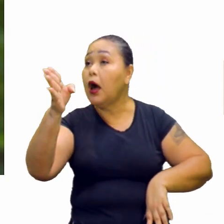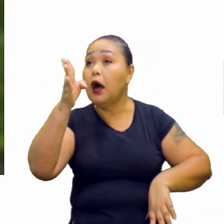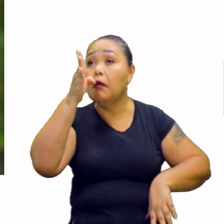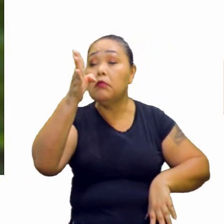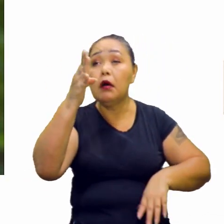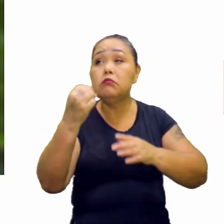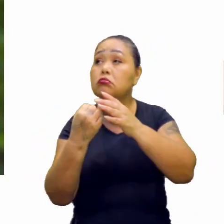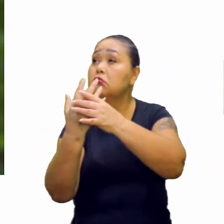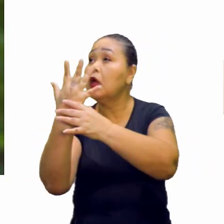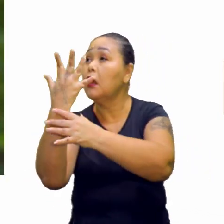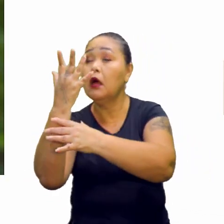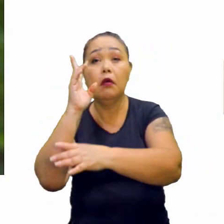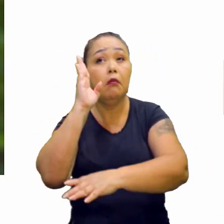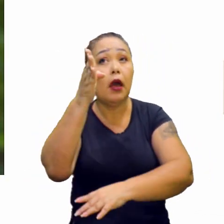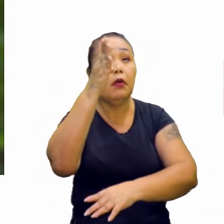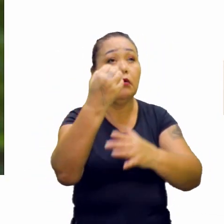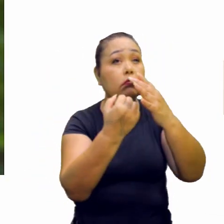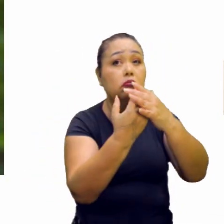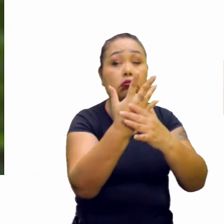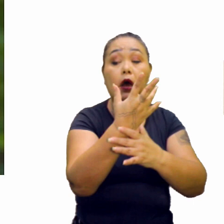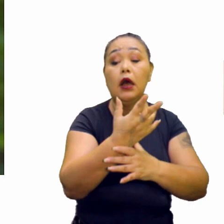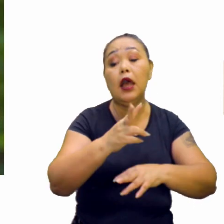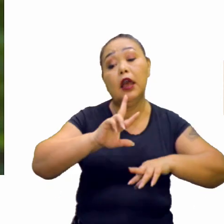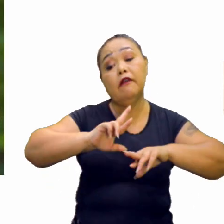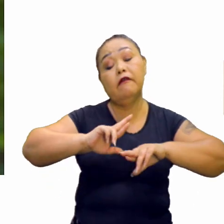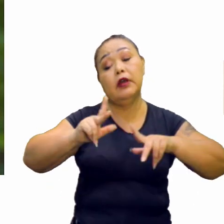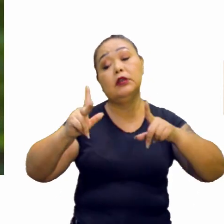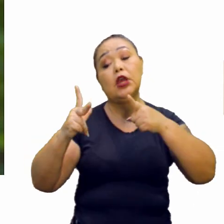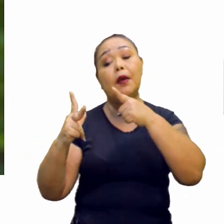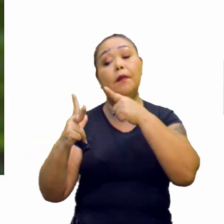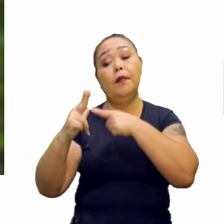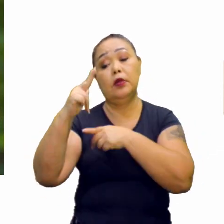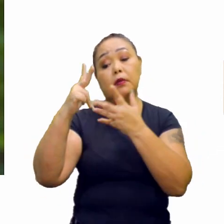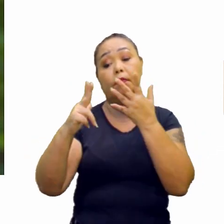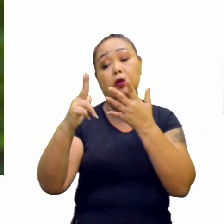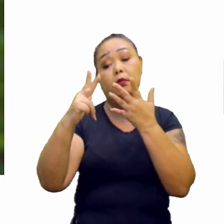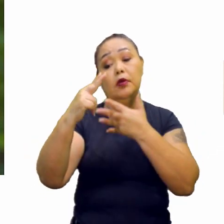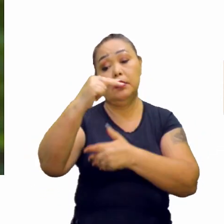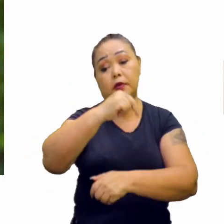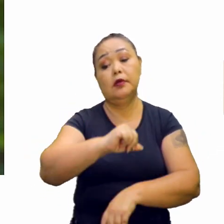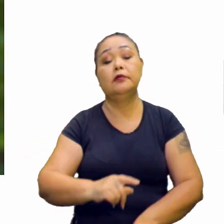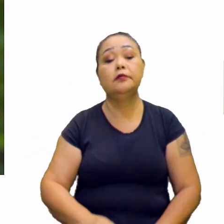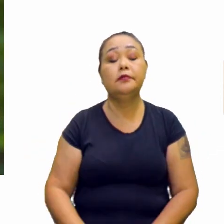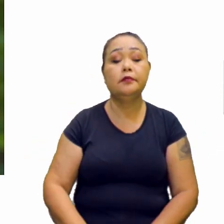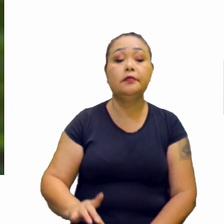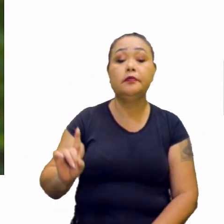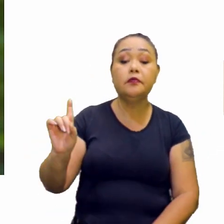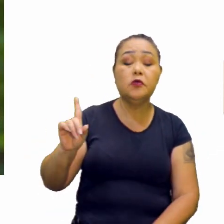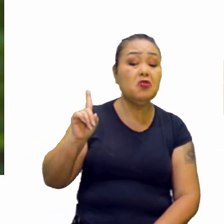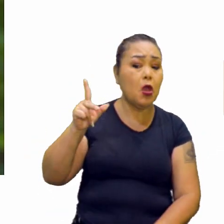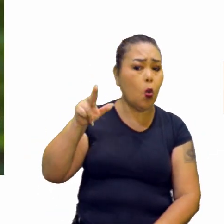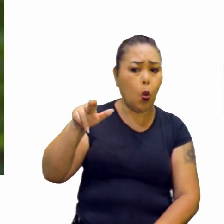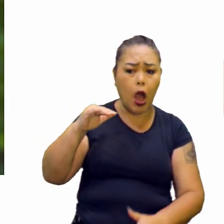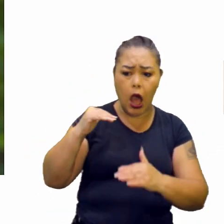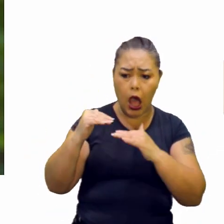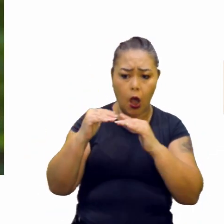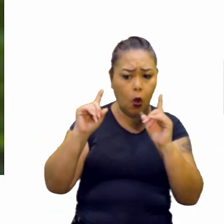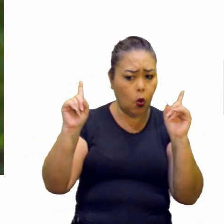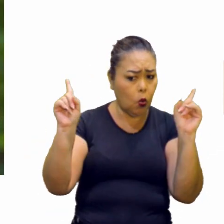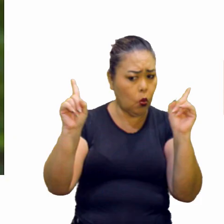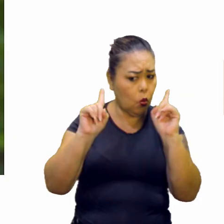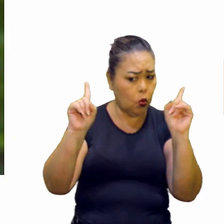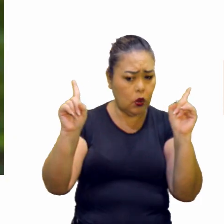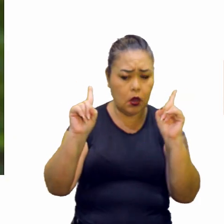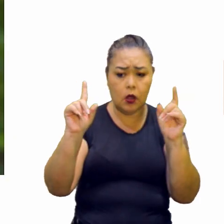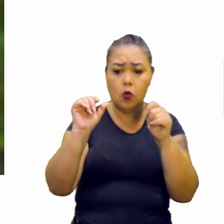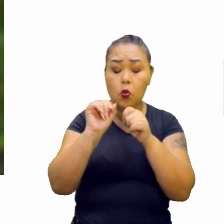específica, tá? Claro, quando a gente fala específica, não vai ser igual, mas o nome também altera.